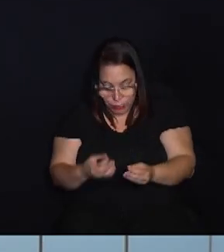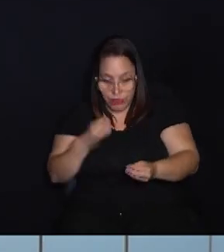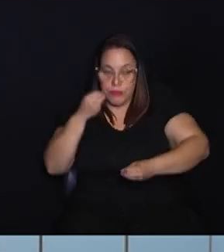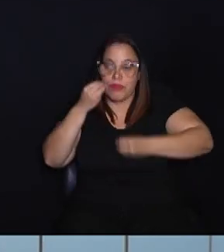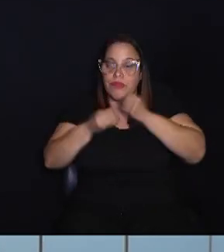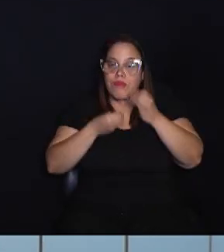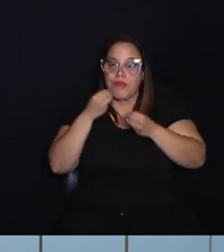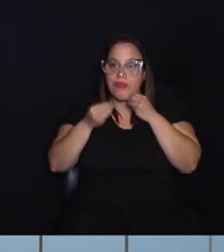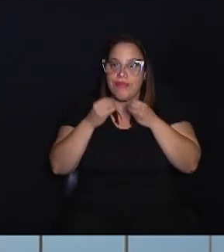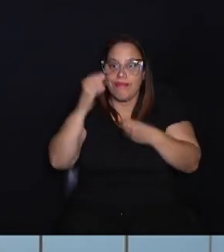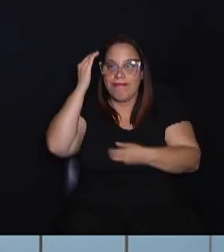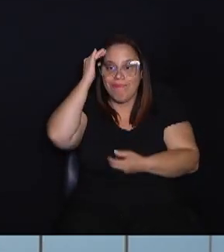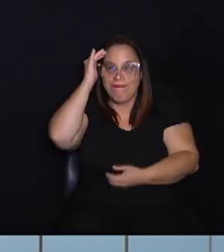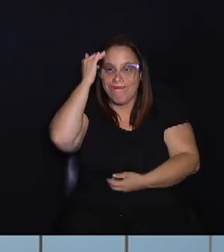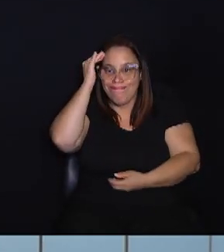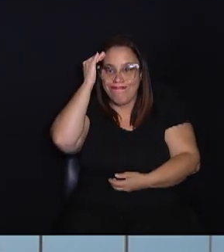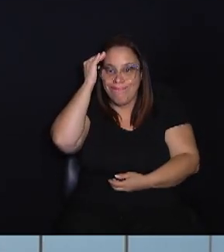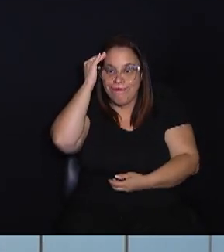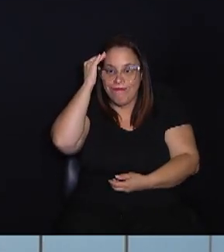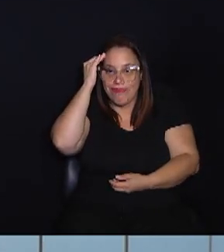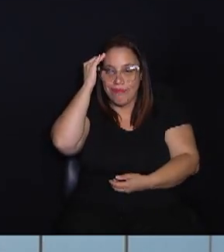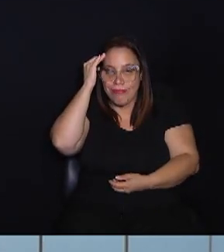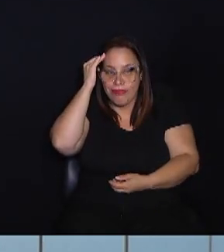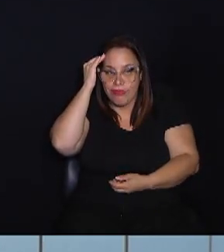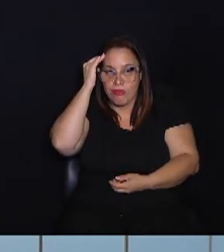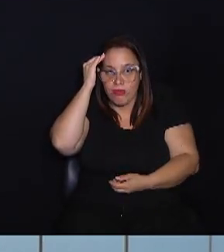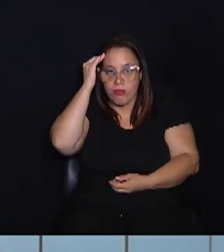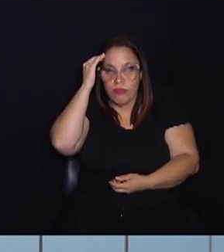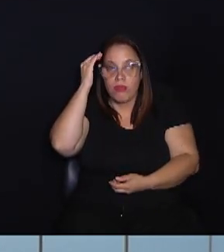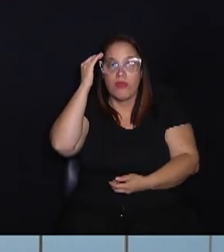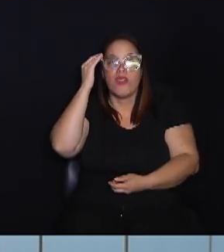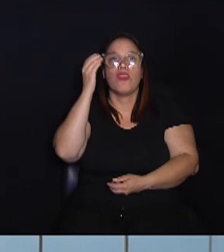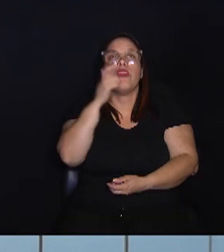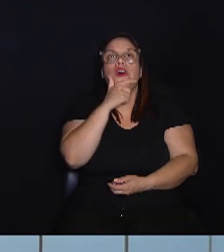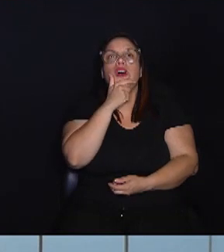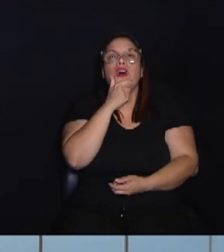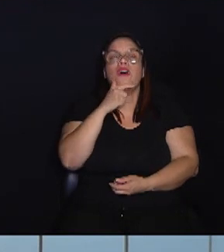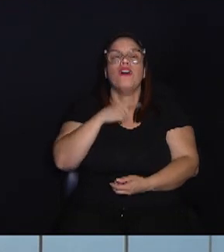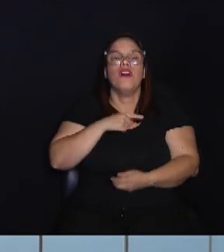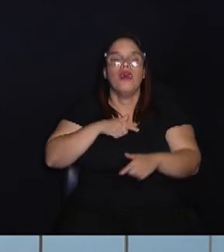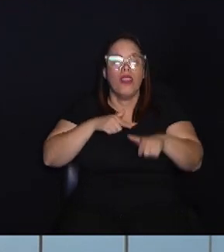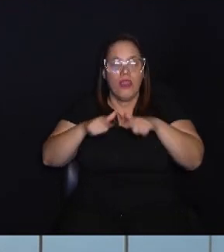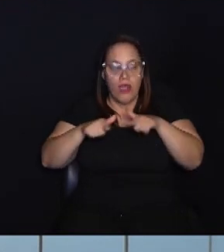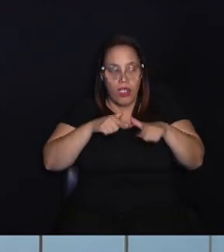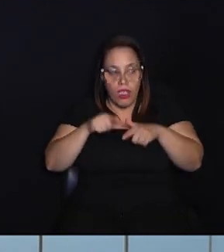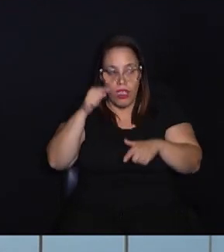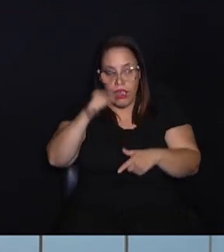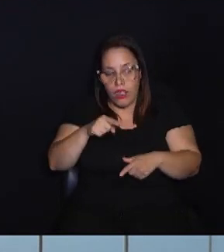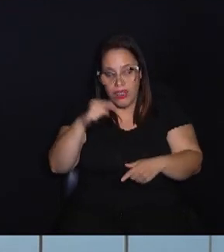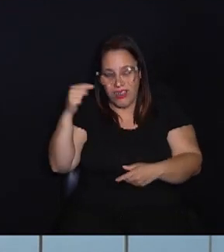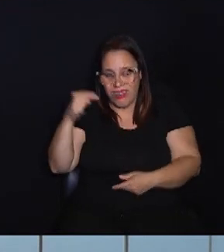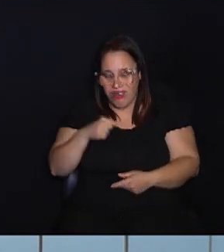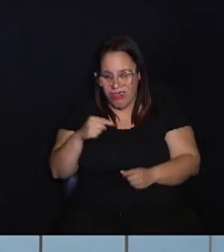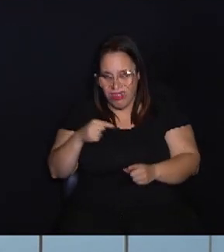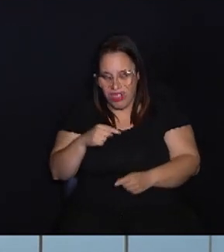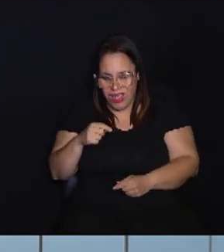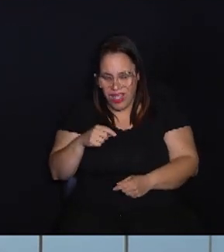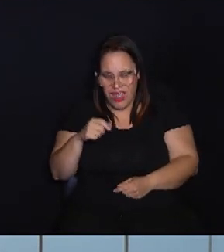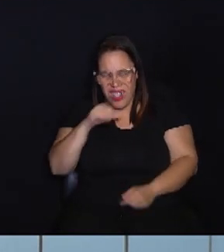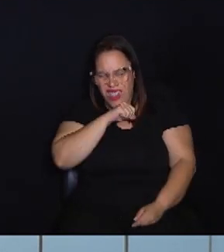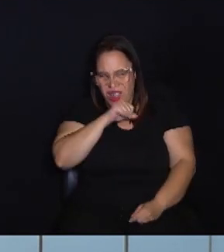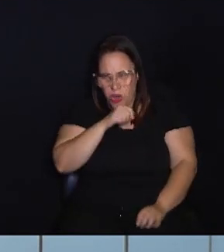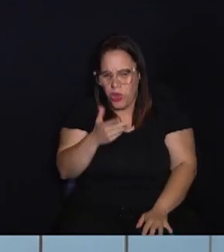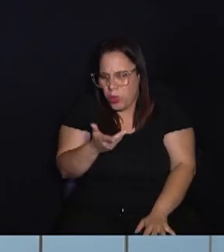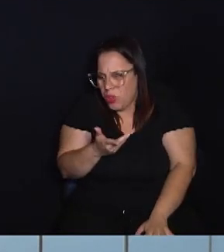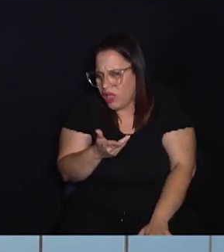como compreender esses fenômenos e tentar trabalhar naquilo que pode ser negativo ou prejudicial